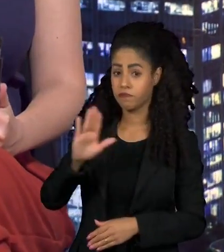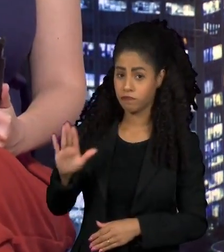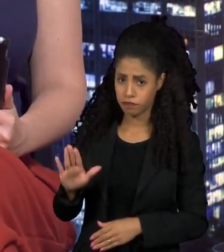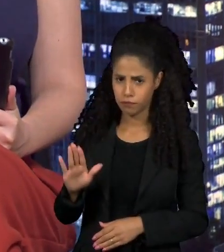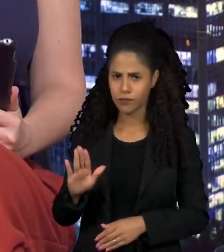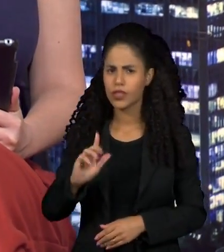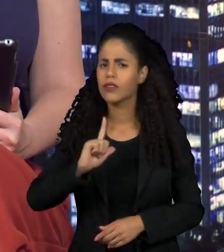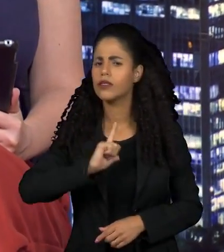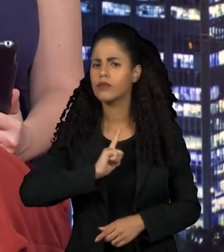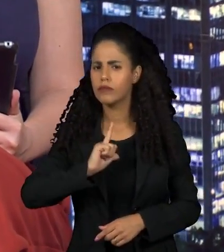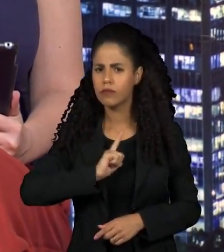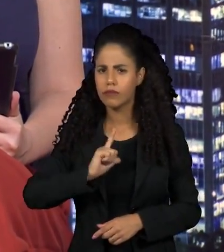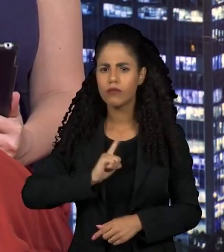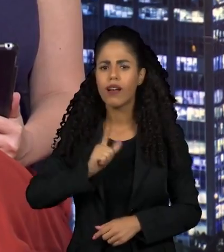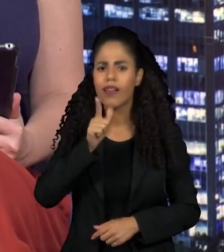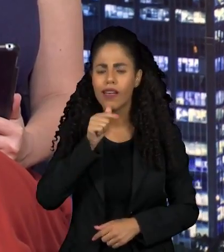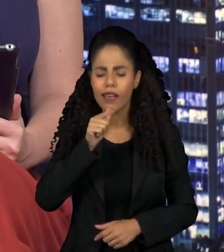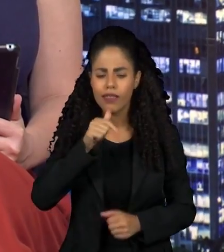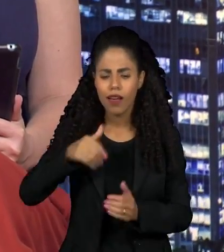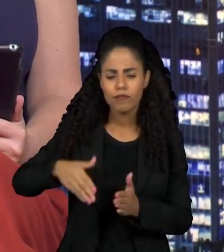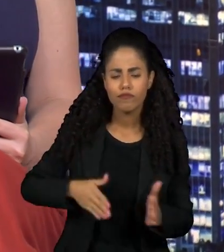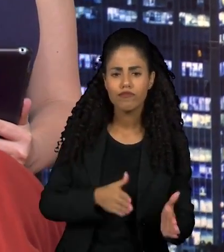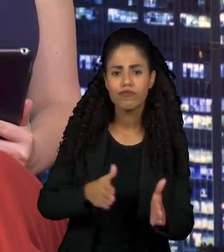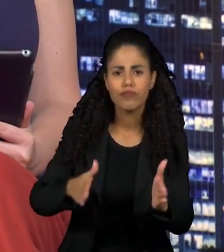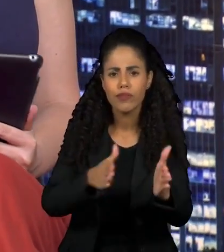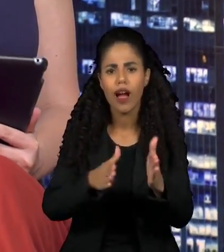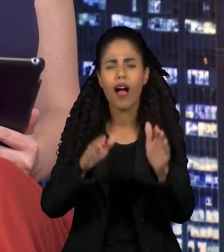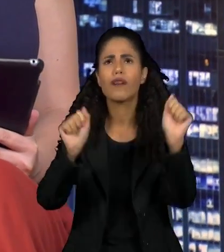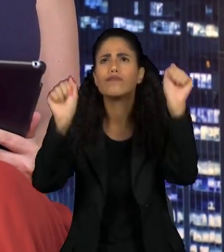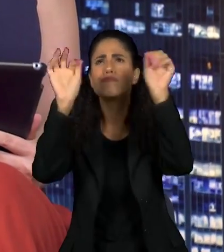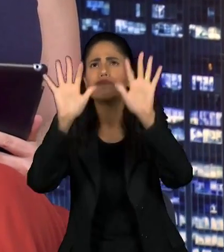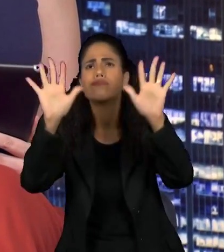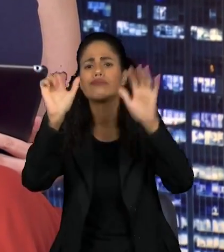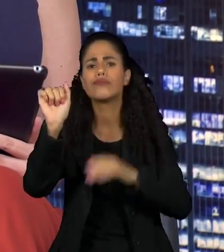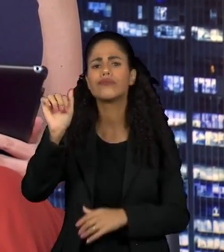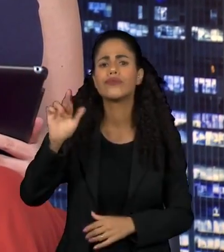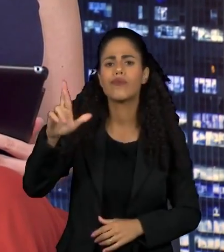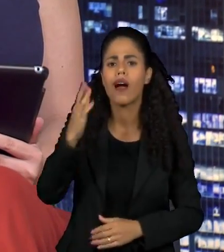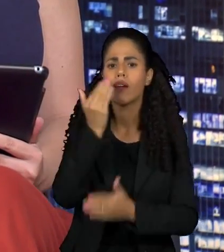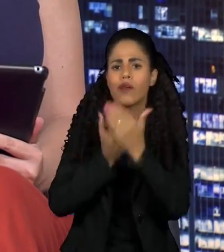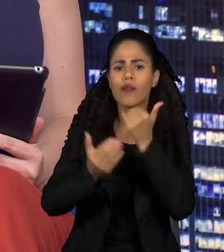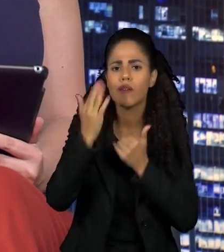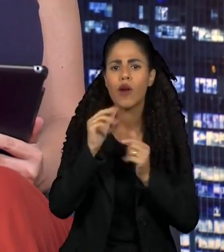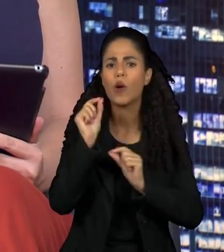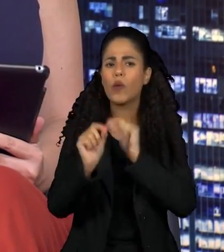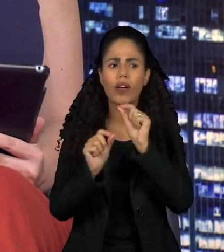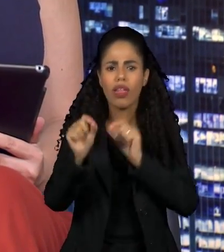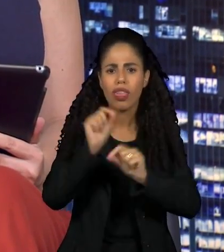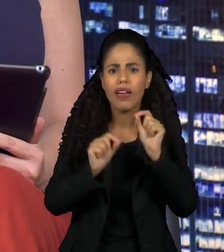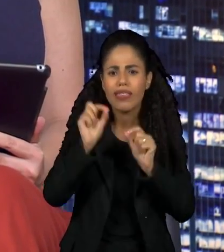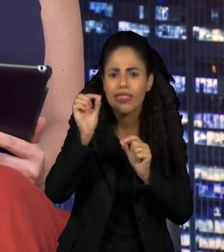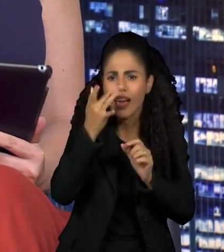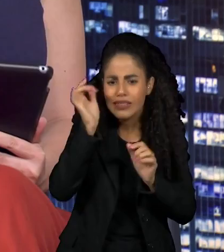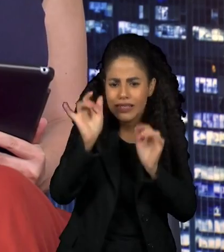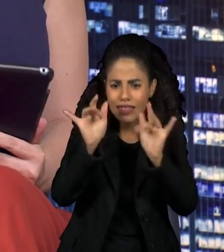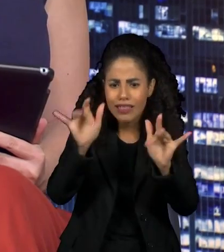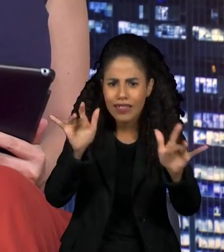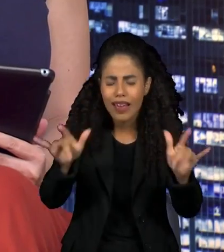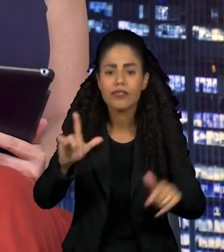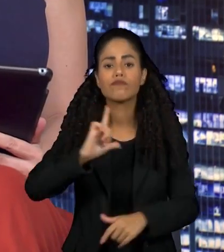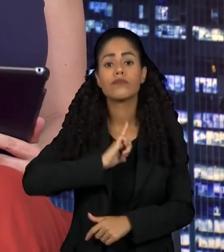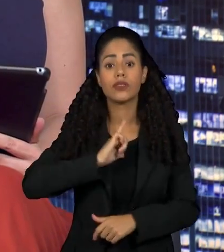Eles estão presentes na água, no ar, nos alimentos. Já foram encontrados em corações, em nosso sangue e nos